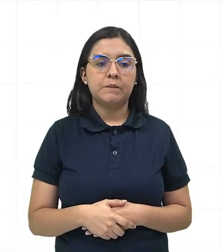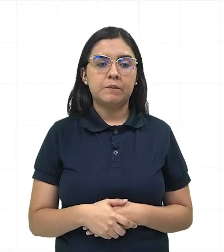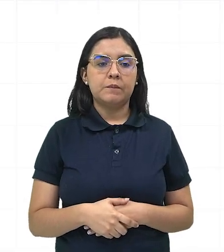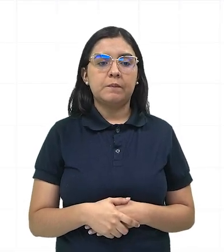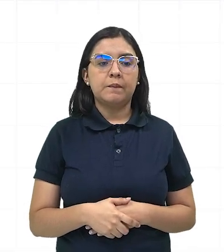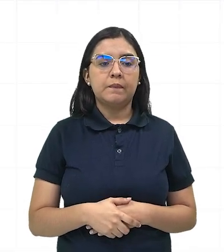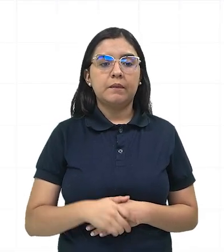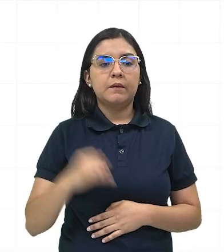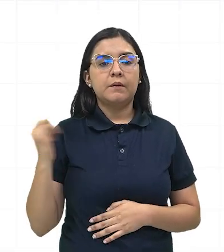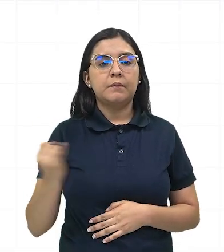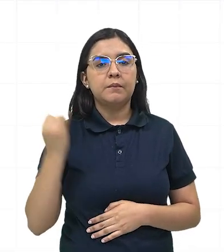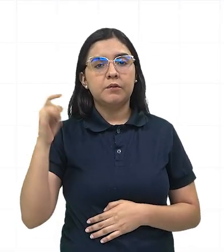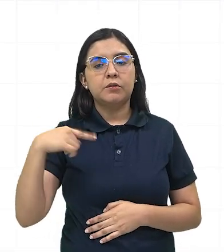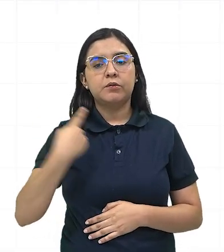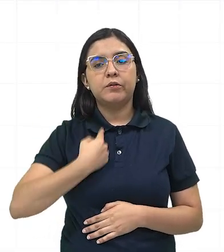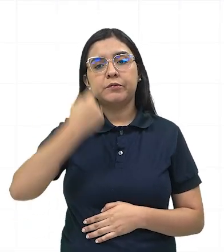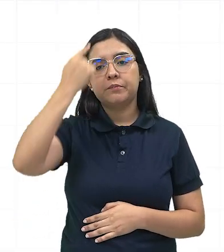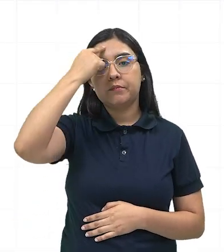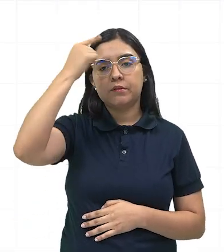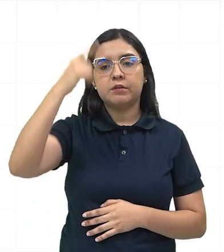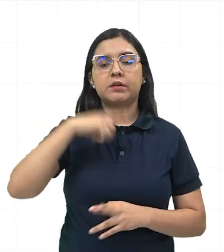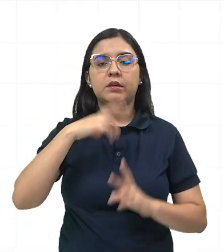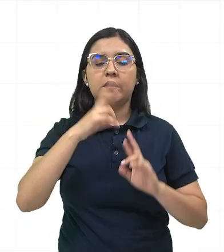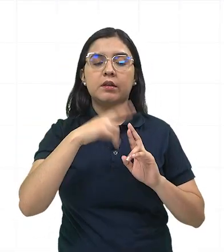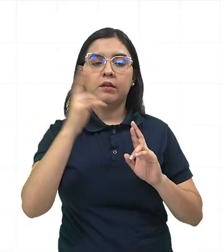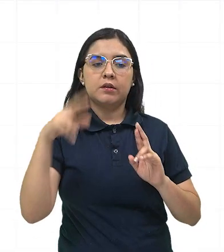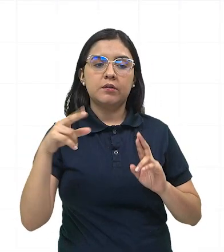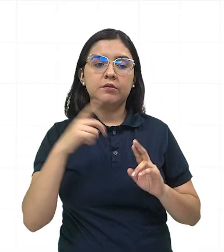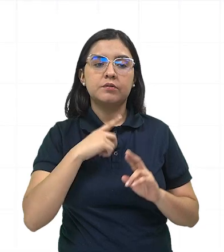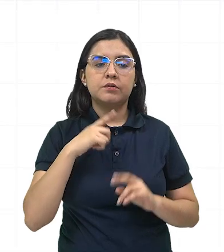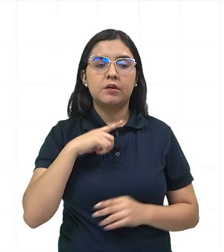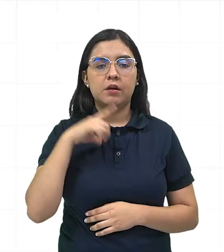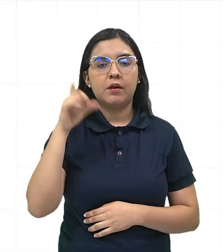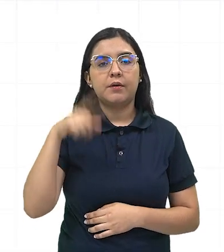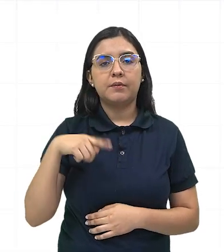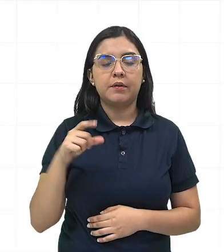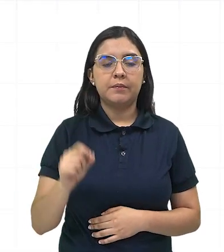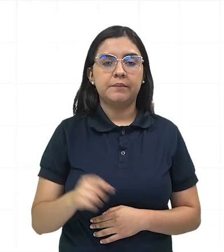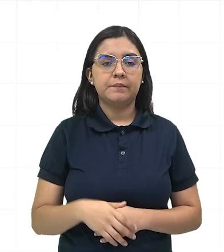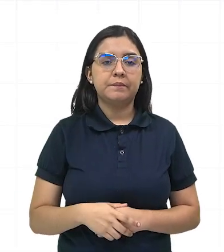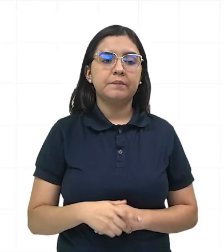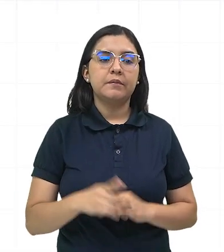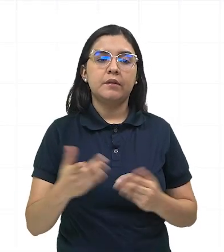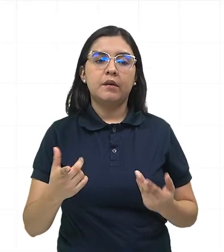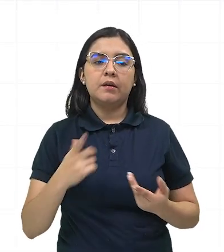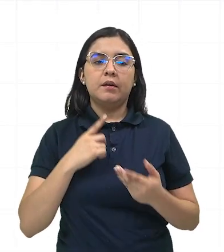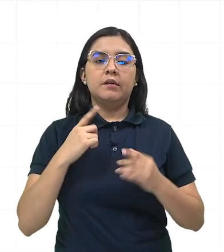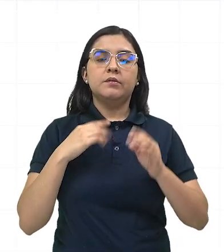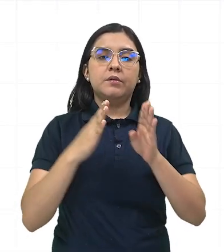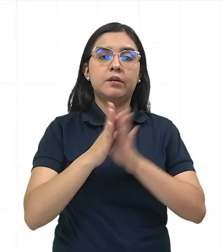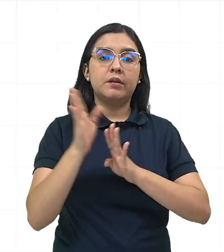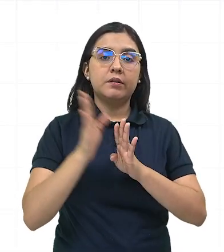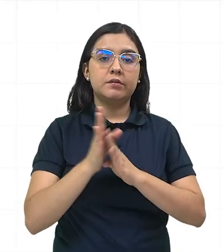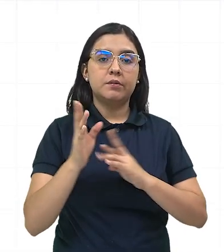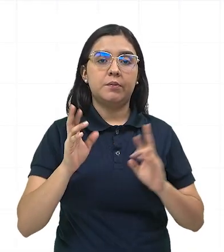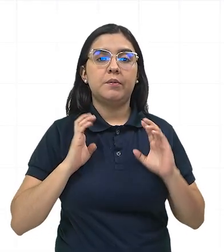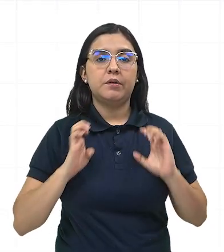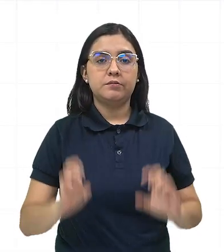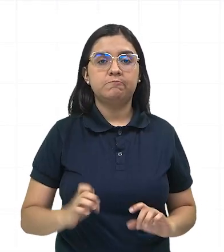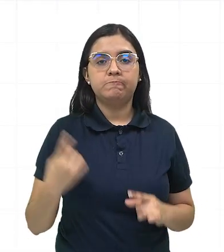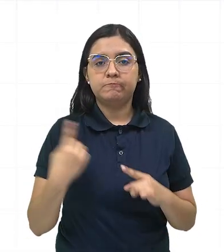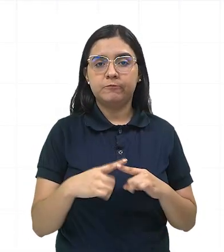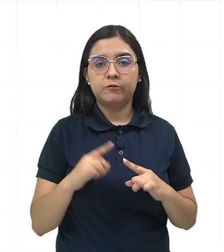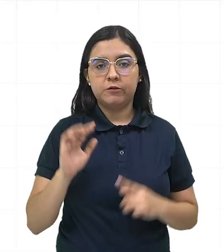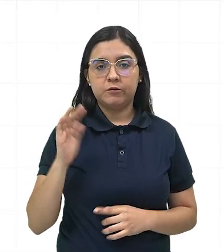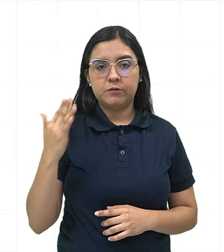É importante também nós pensarmos que a religião é esse poderoso guia ético. E por que isso acontece?